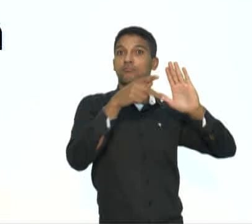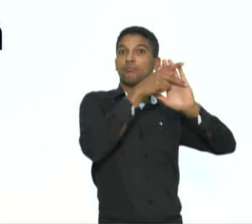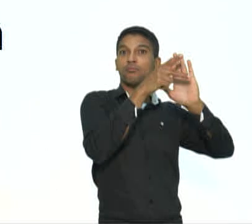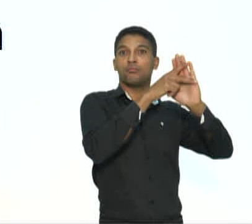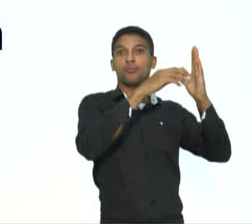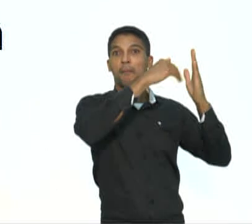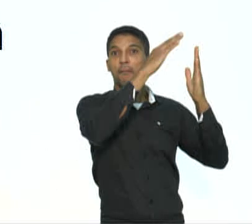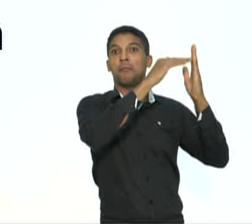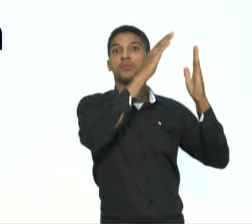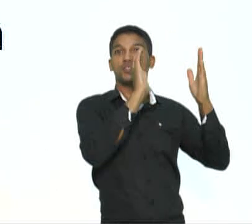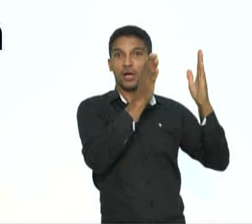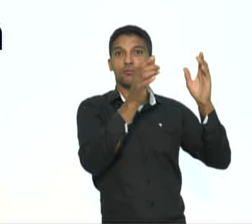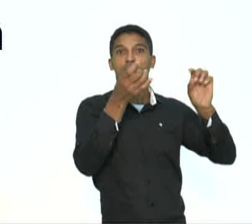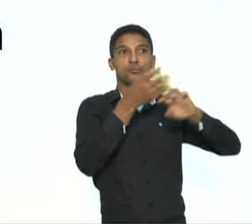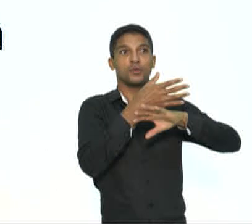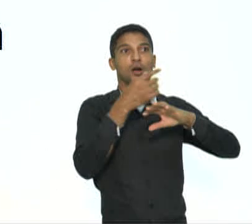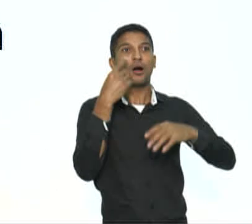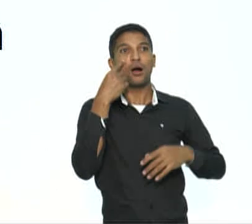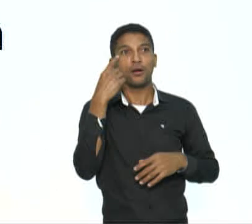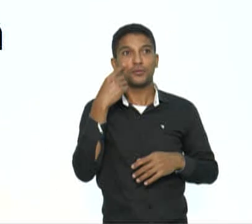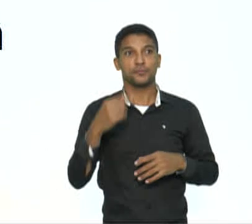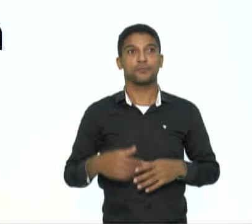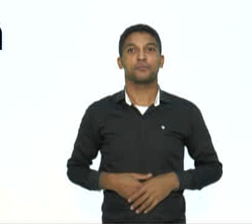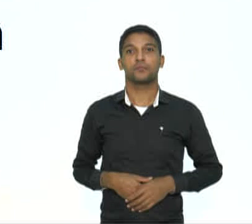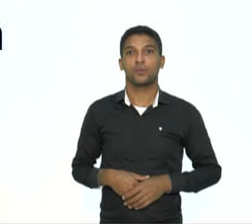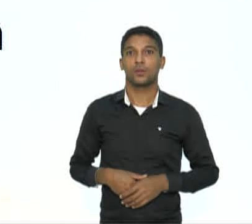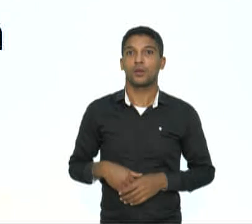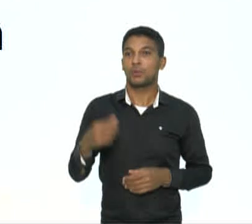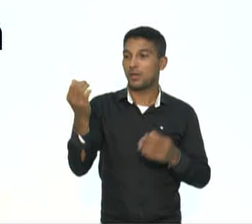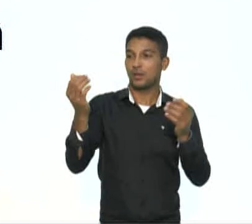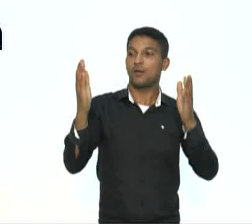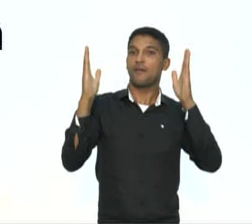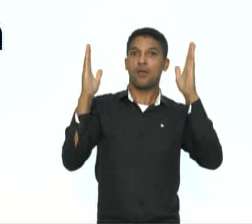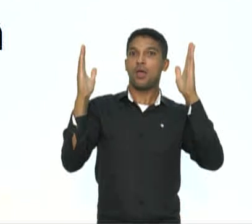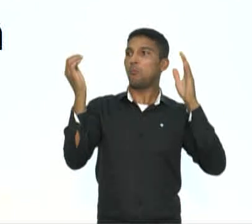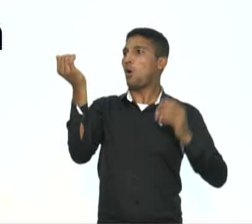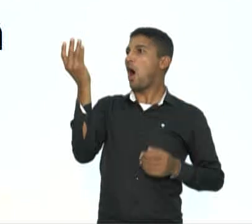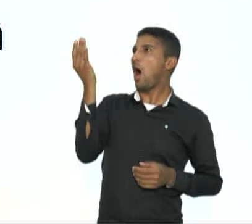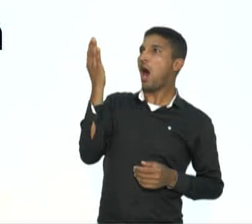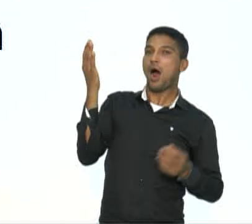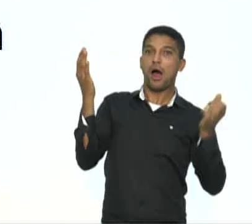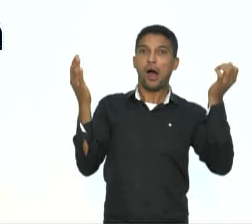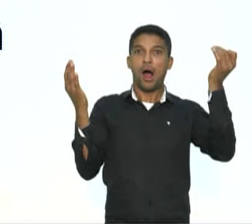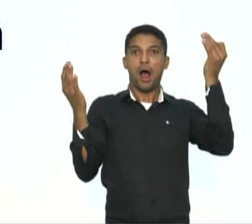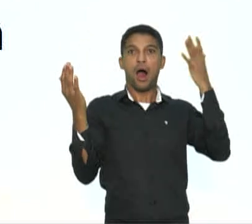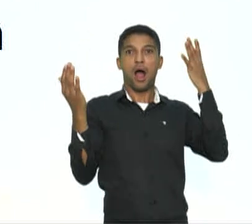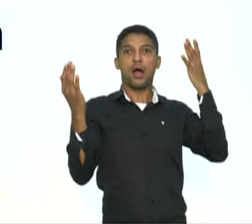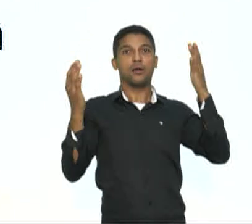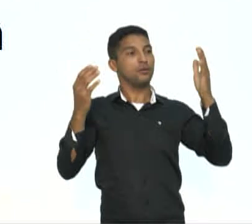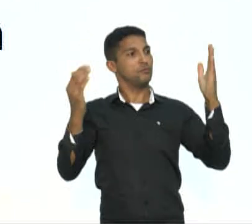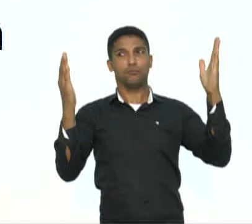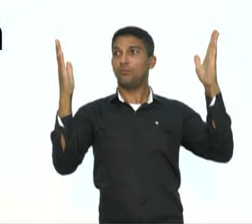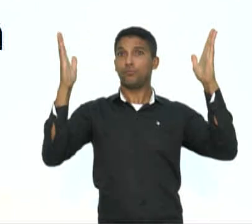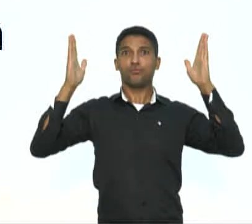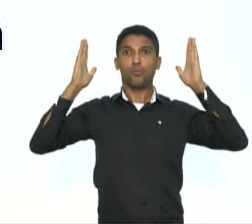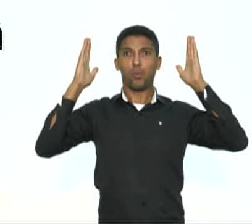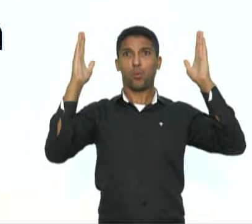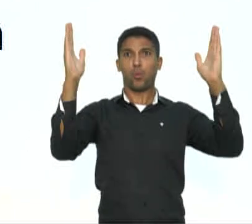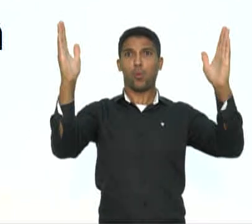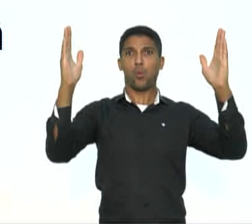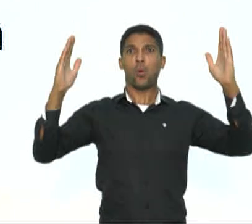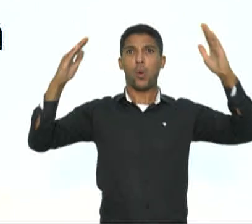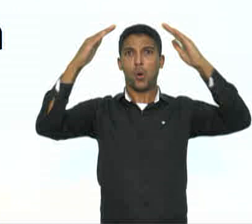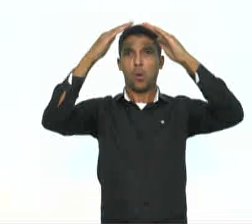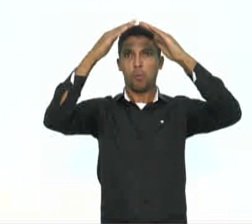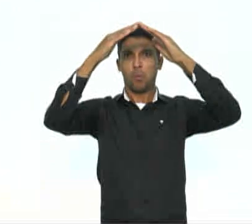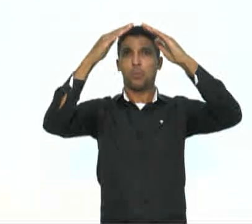sublime, como se fosse um pedaço do céu. O vitral central da igreja era chamada de rosácea. A gente já vem falando dela durante a aula hoje, né?